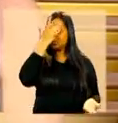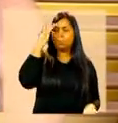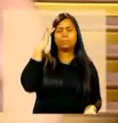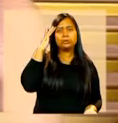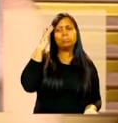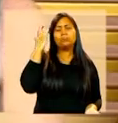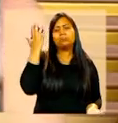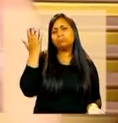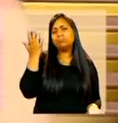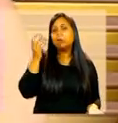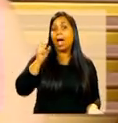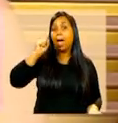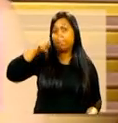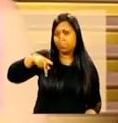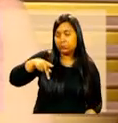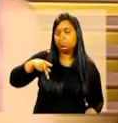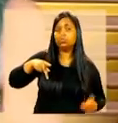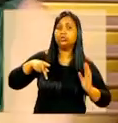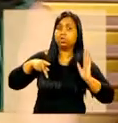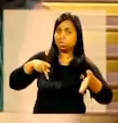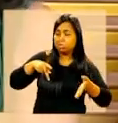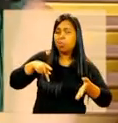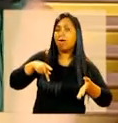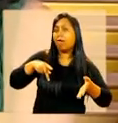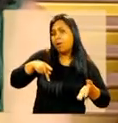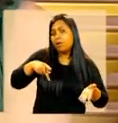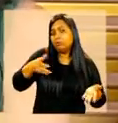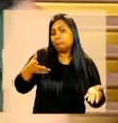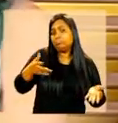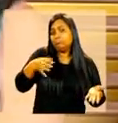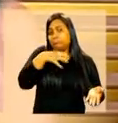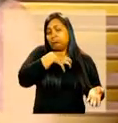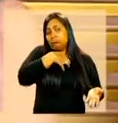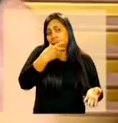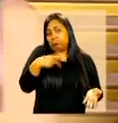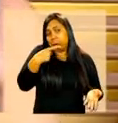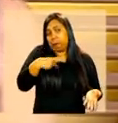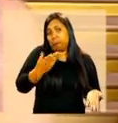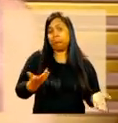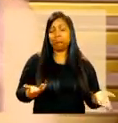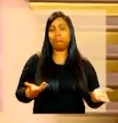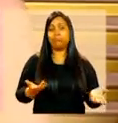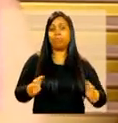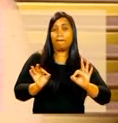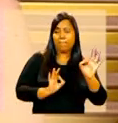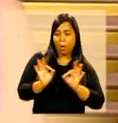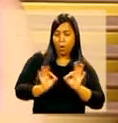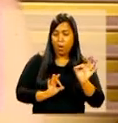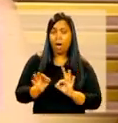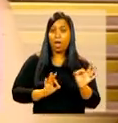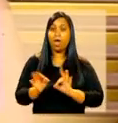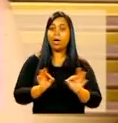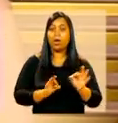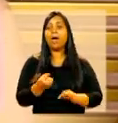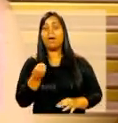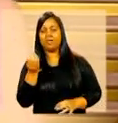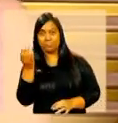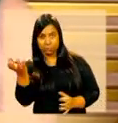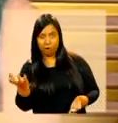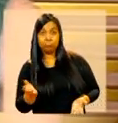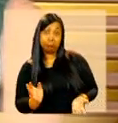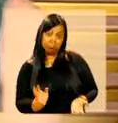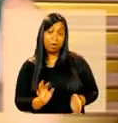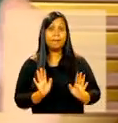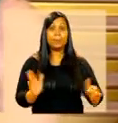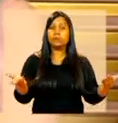pessoa um aposentado, ele já tem por trajetória se planejar para chegar nessa hora e viajar, certo,